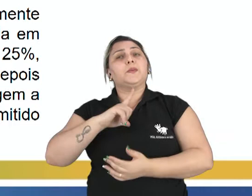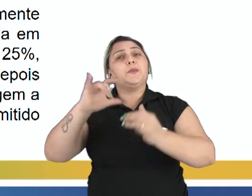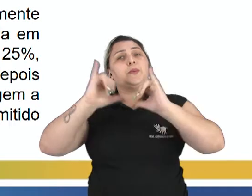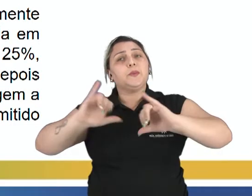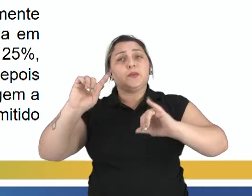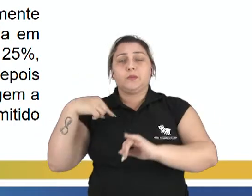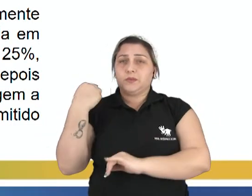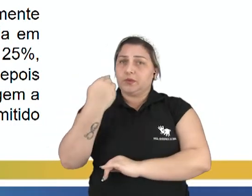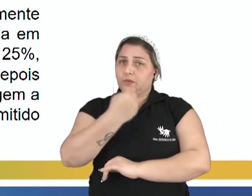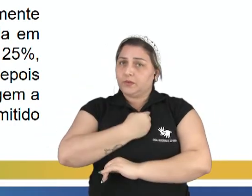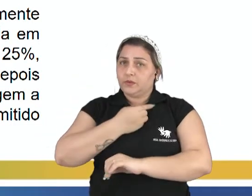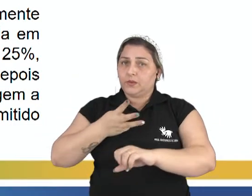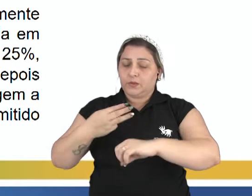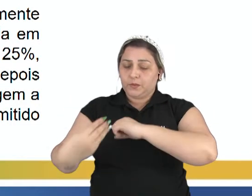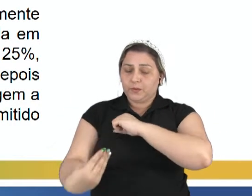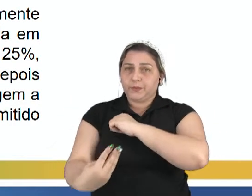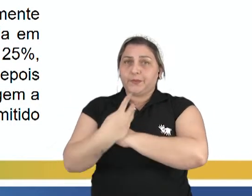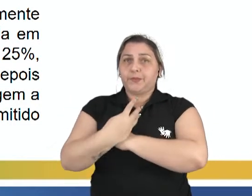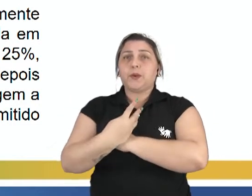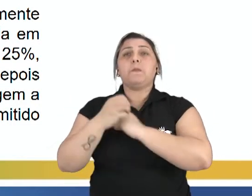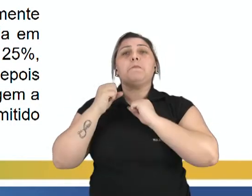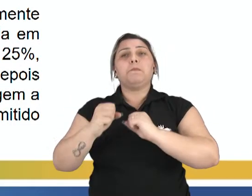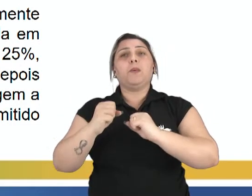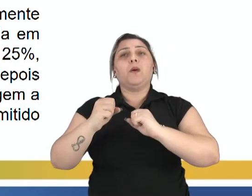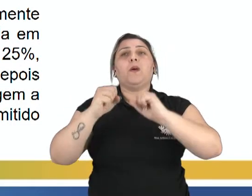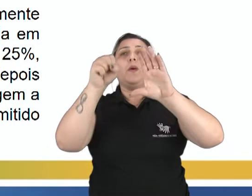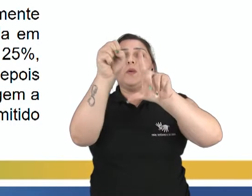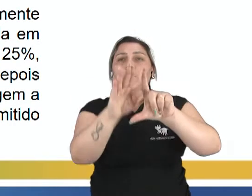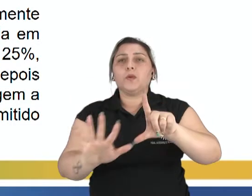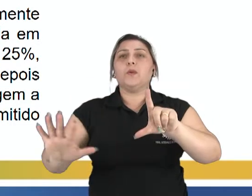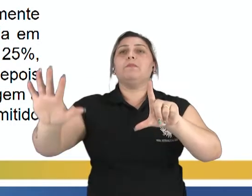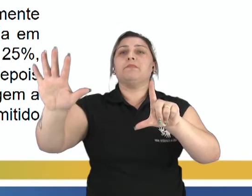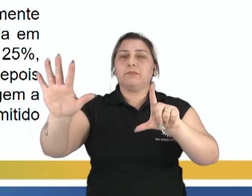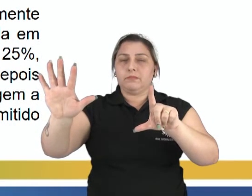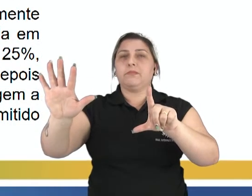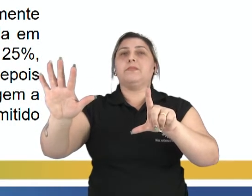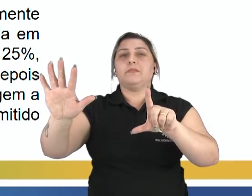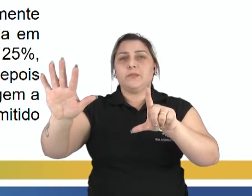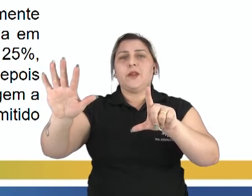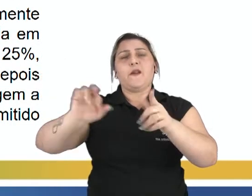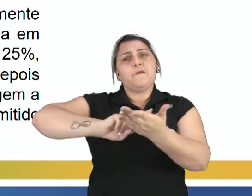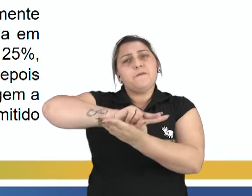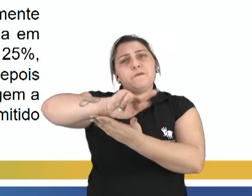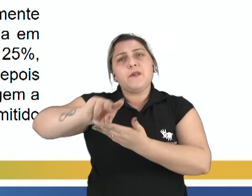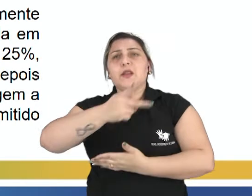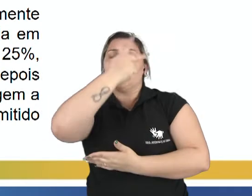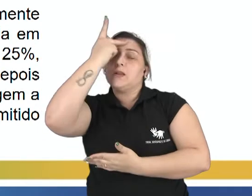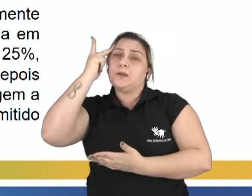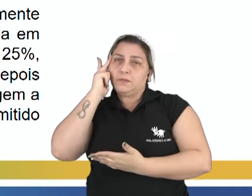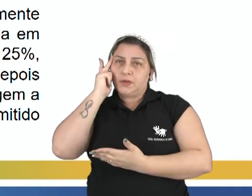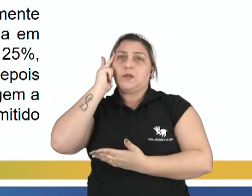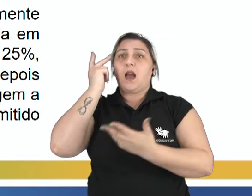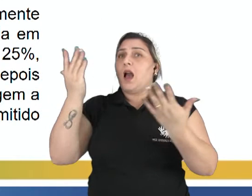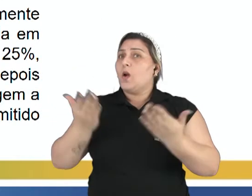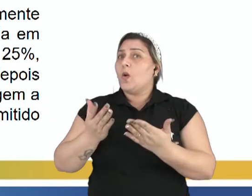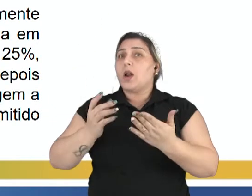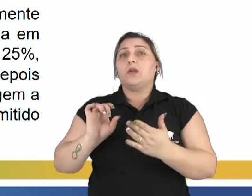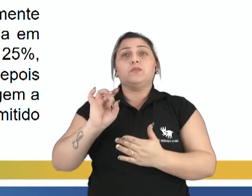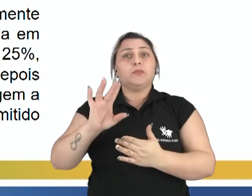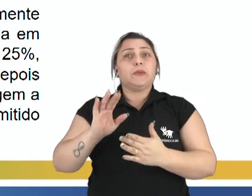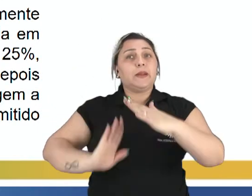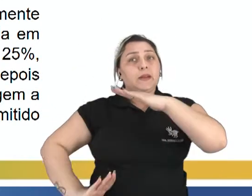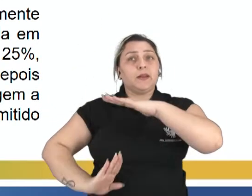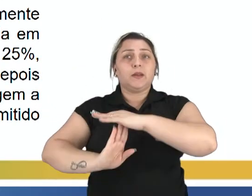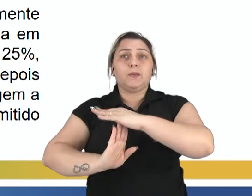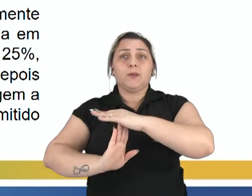para a gente no WhatsApp, e aí você pode compartilhar, poderia, né, compartilhar com várias pessoas ao mesmo tempo. E agora não, ele